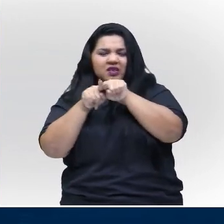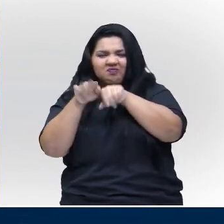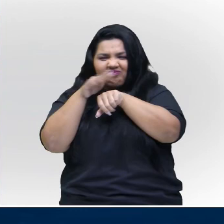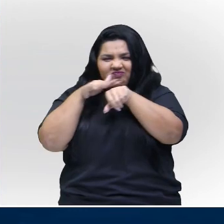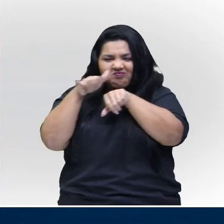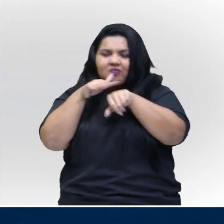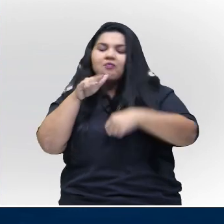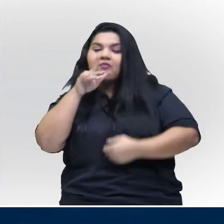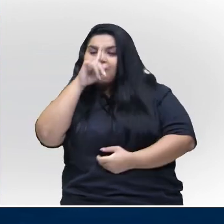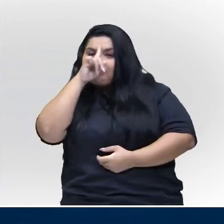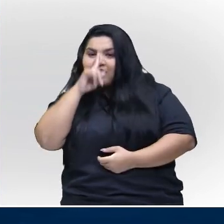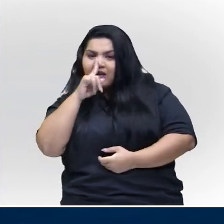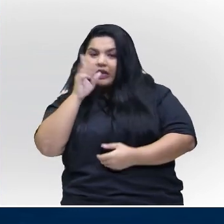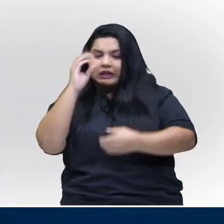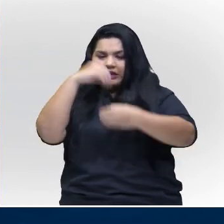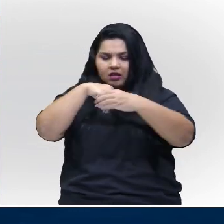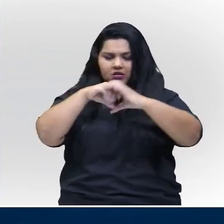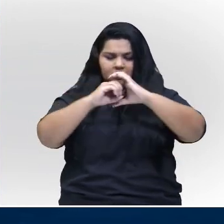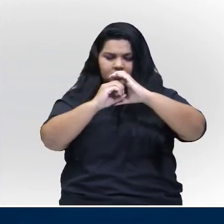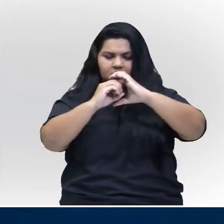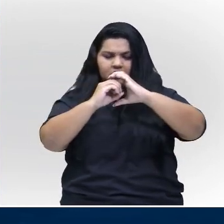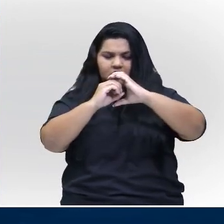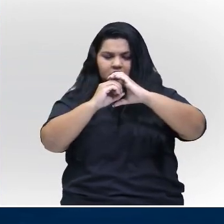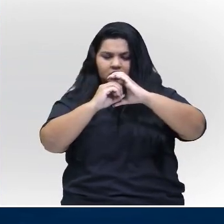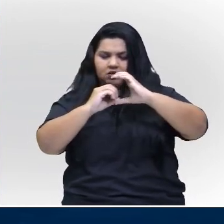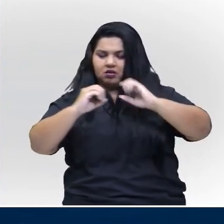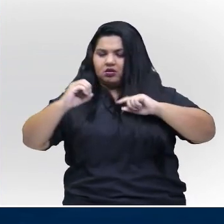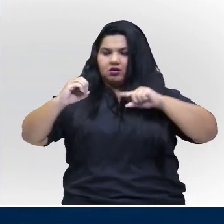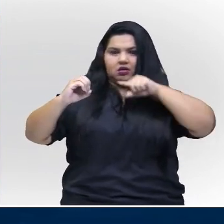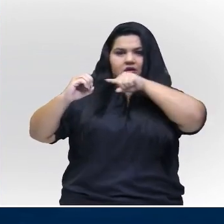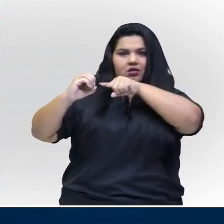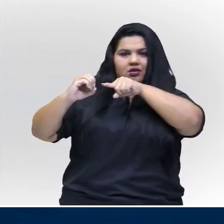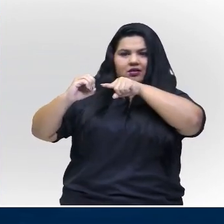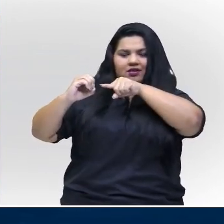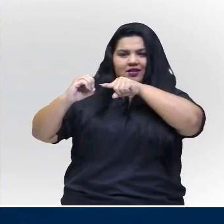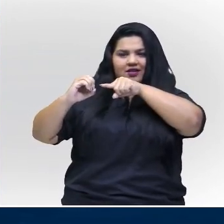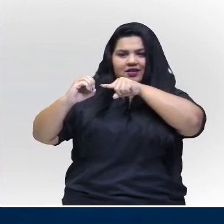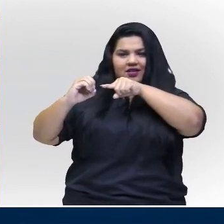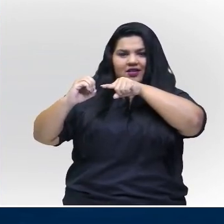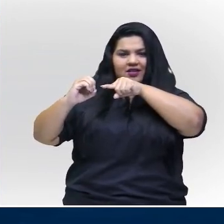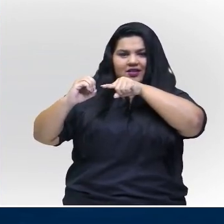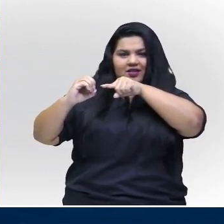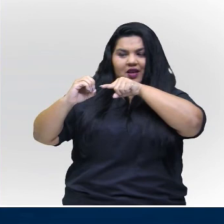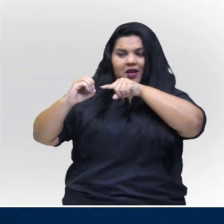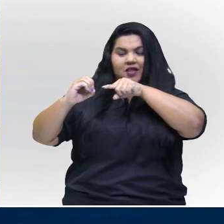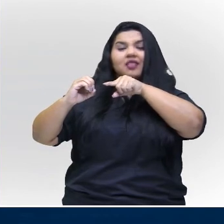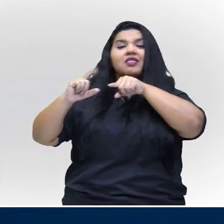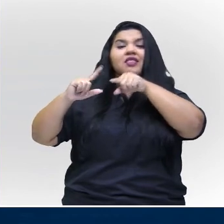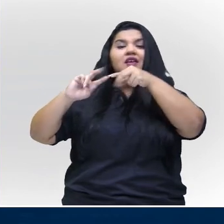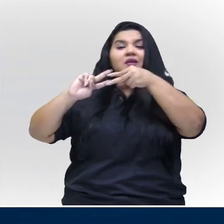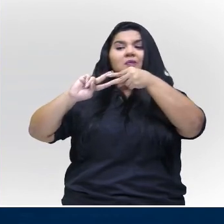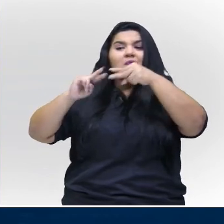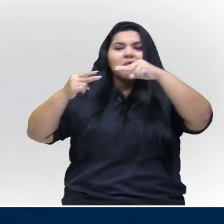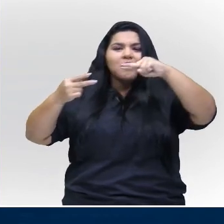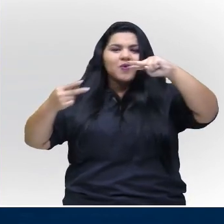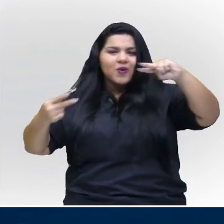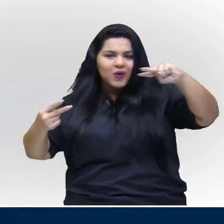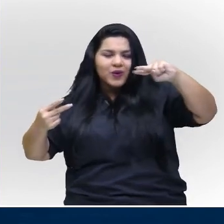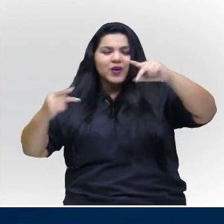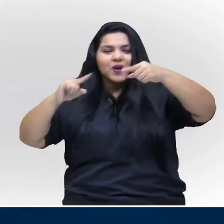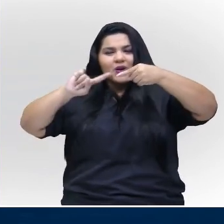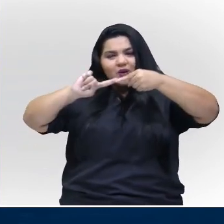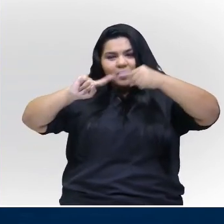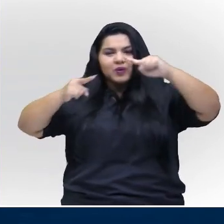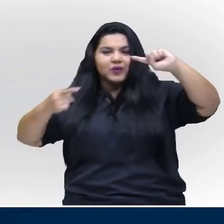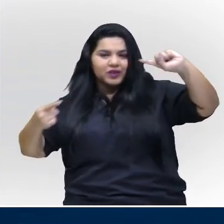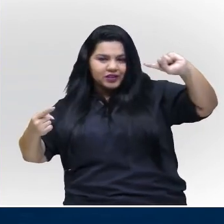Dentro do núcleo, nós temos o material genético, né, como o DNA, o RNA,